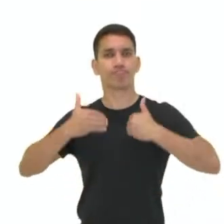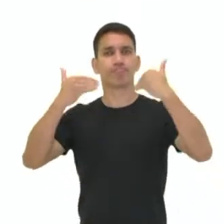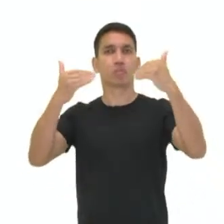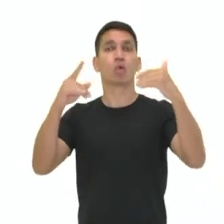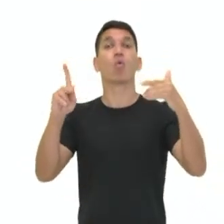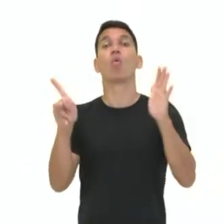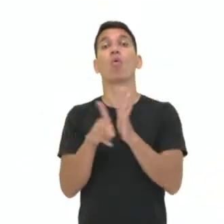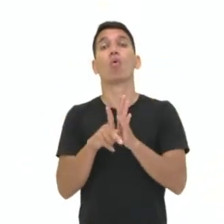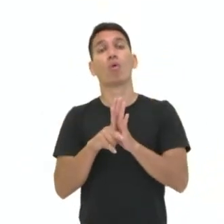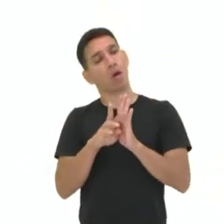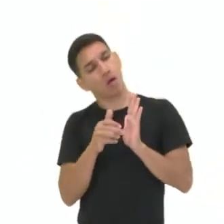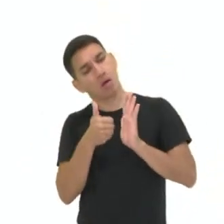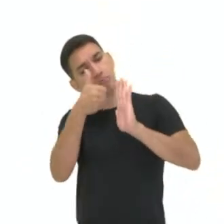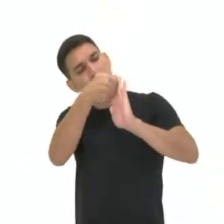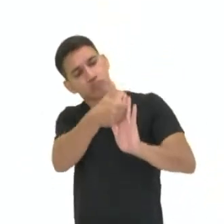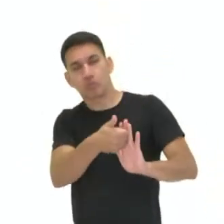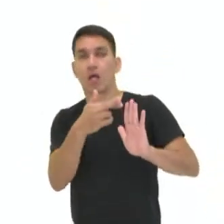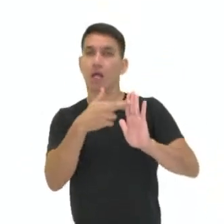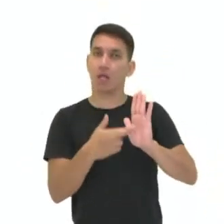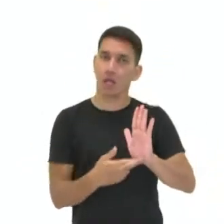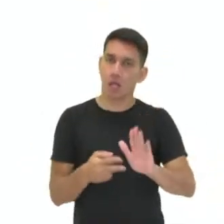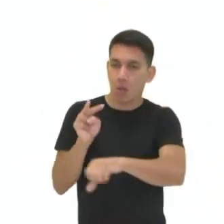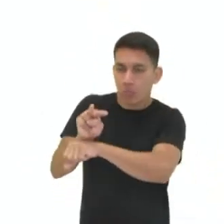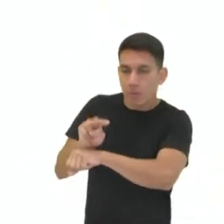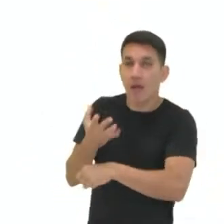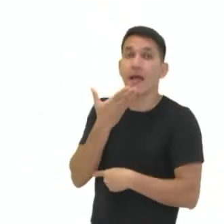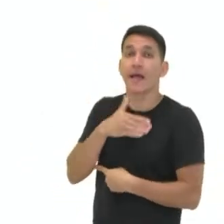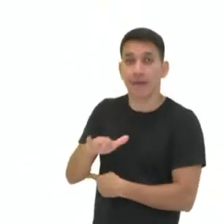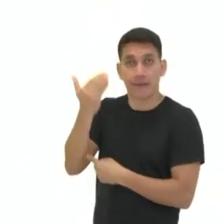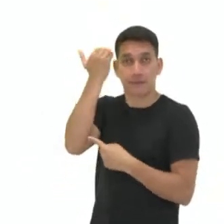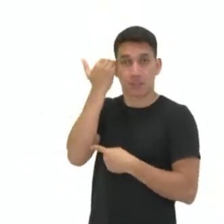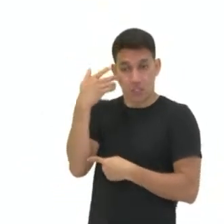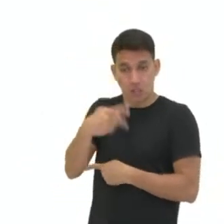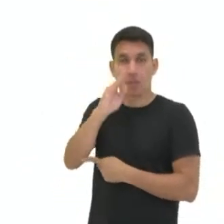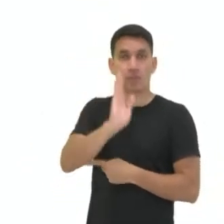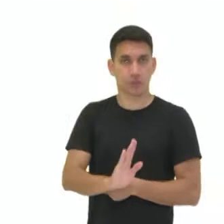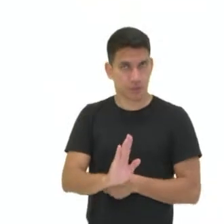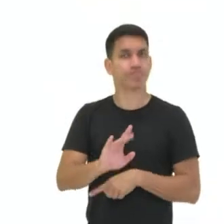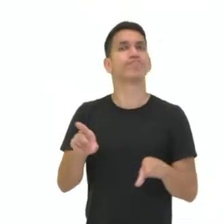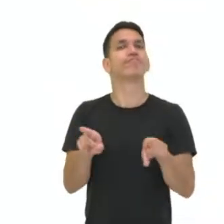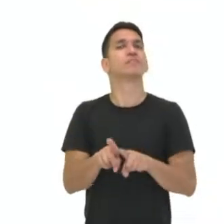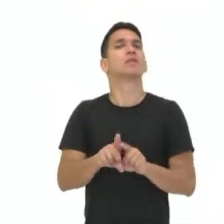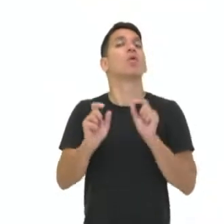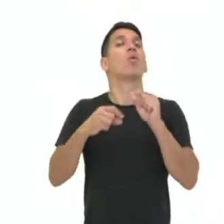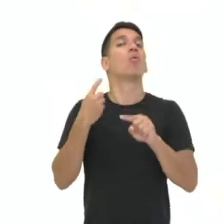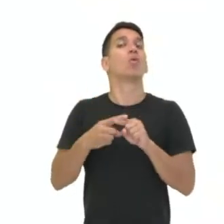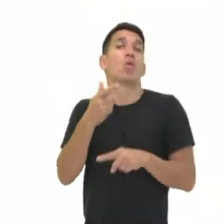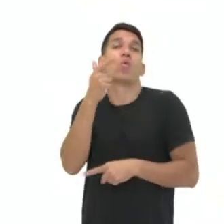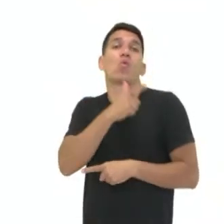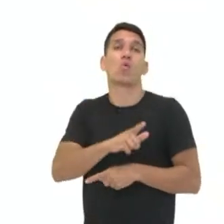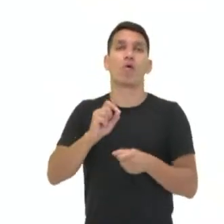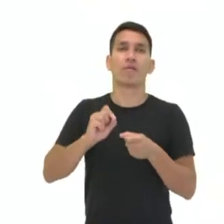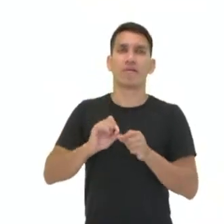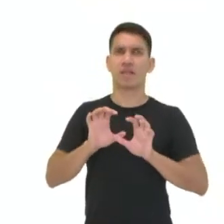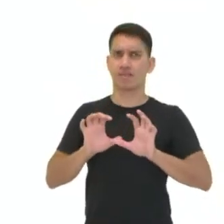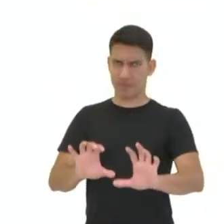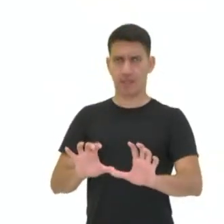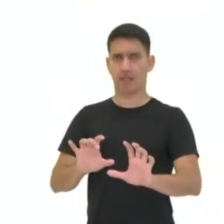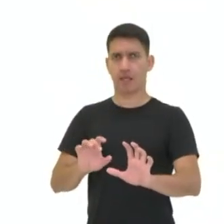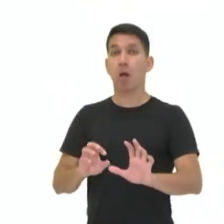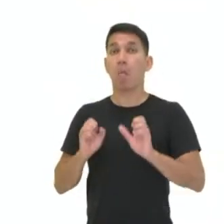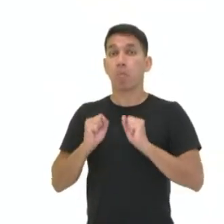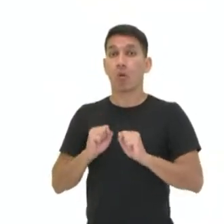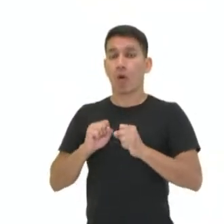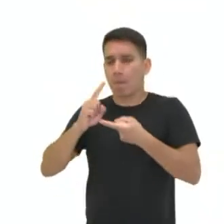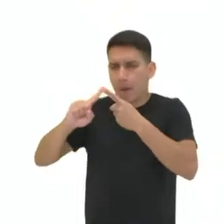de proteção às crianças e adolescentes no Brasil. Inclusive, para exercer tal dever, pode editar resoluções,